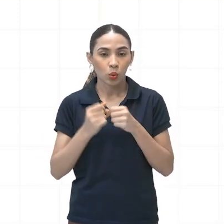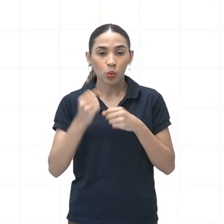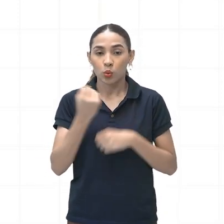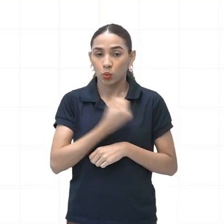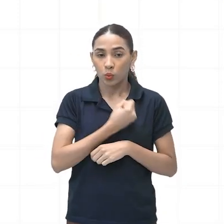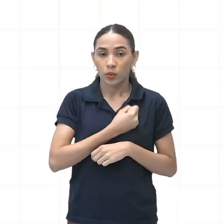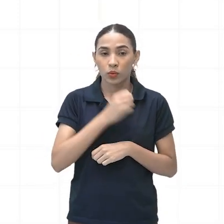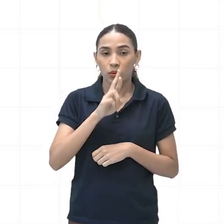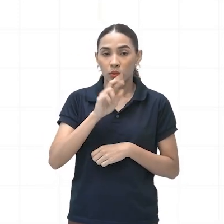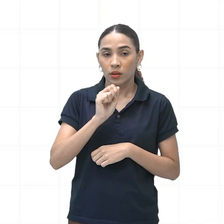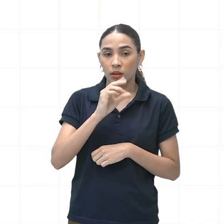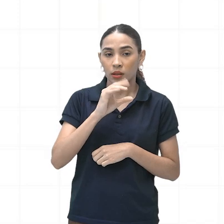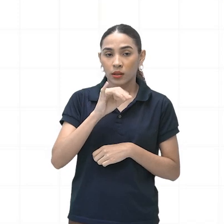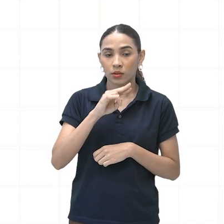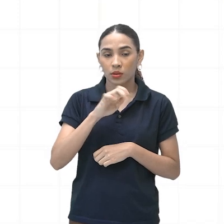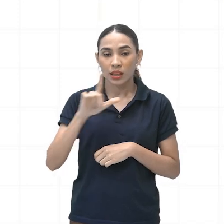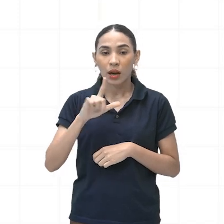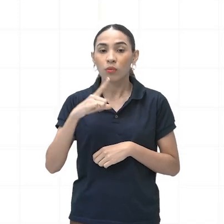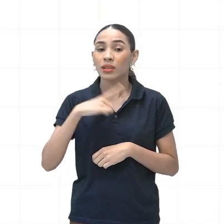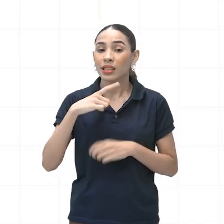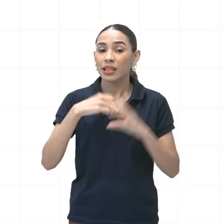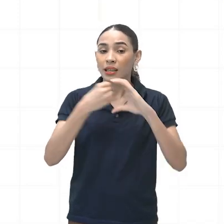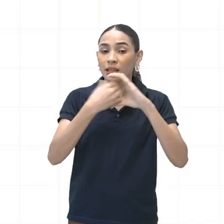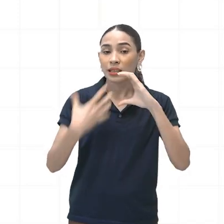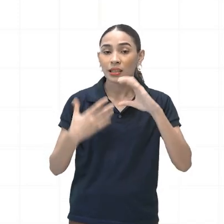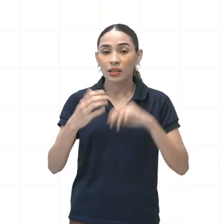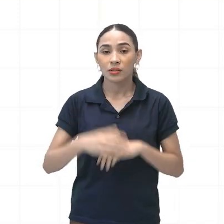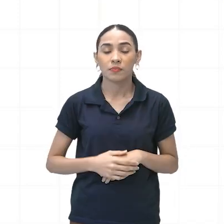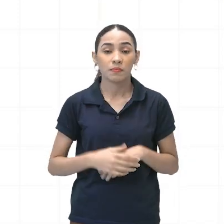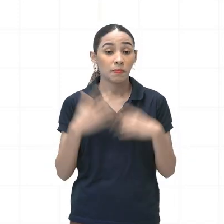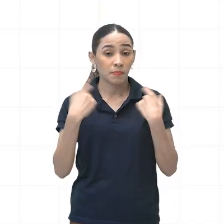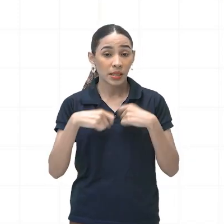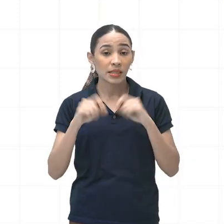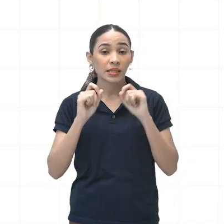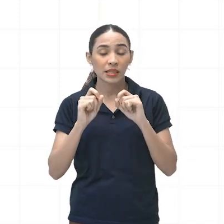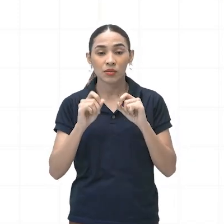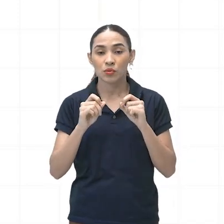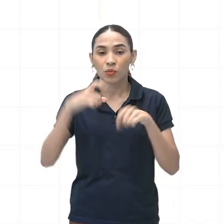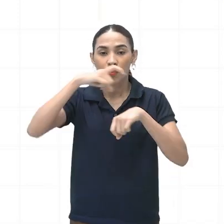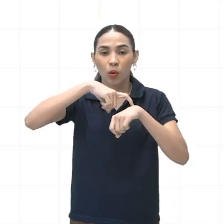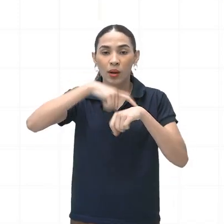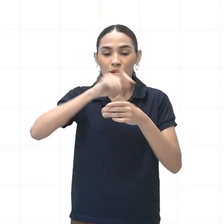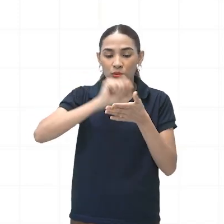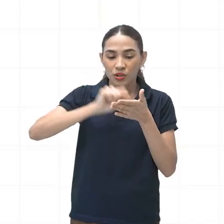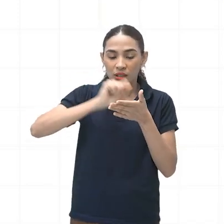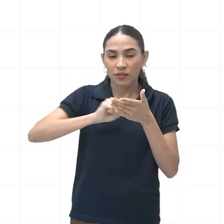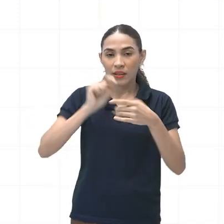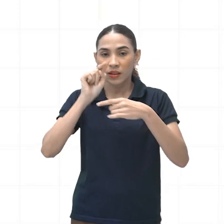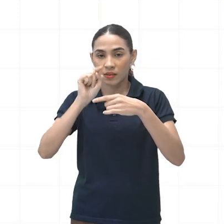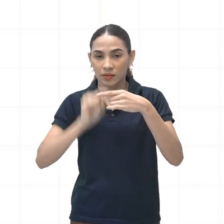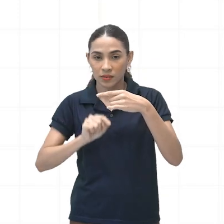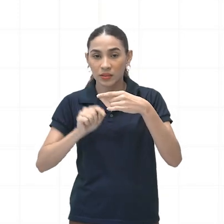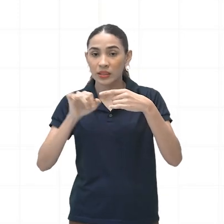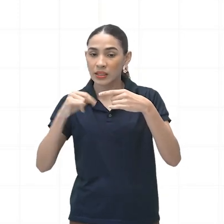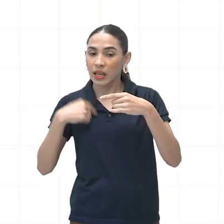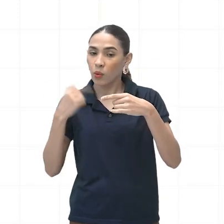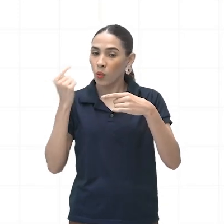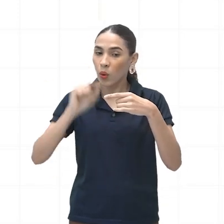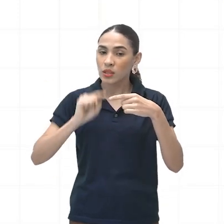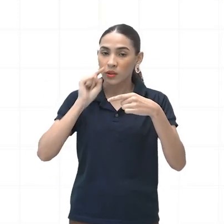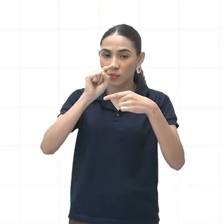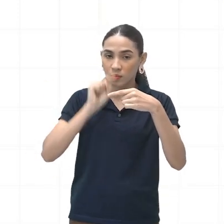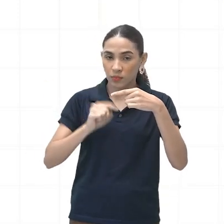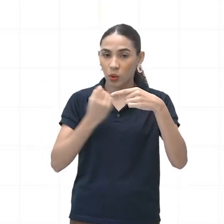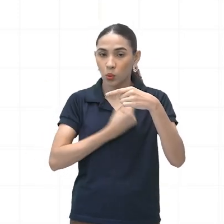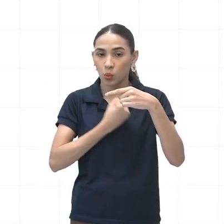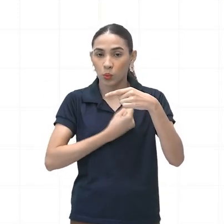racional ele vai ter que ter a seguinte característica: eu tenho que escrever ele na forma de fração. Se eu consigo escrever